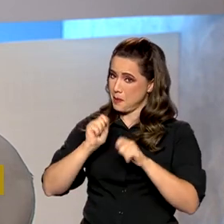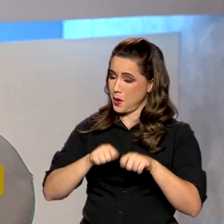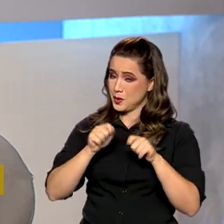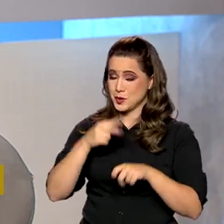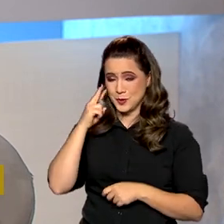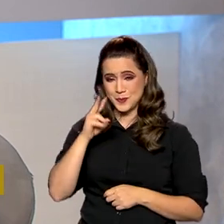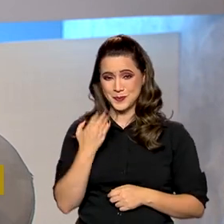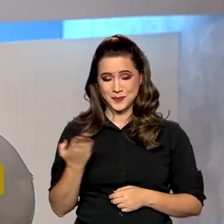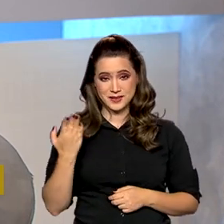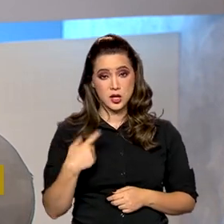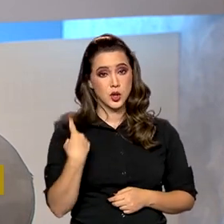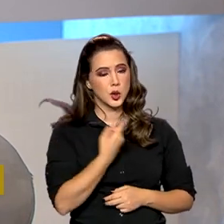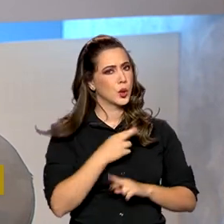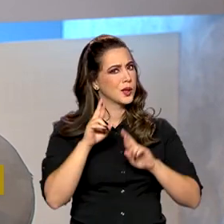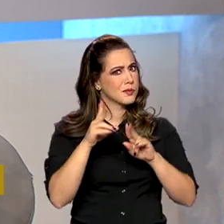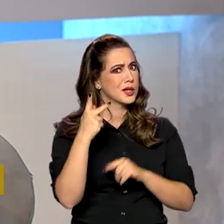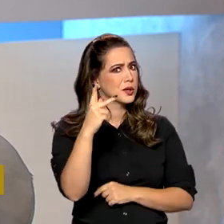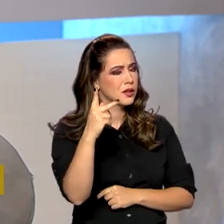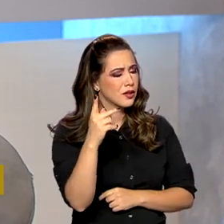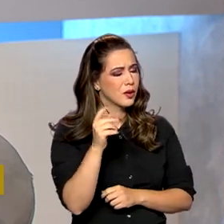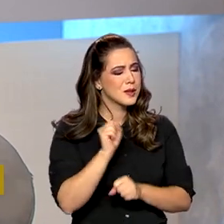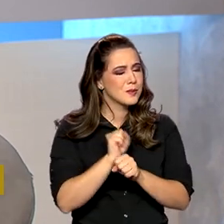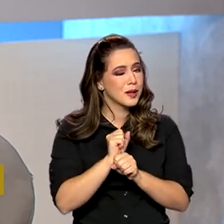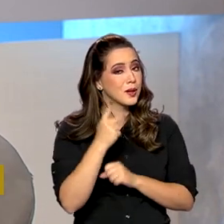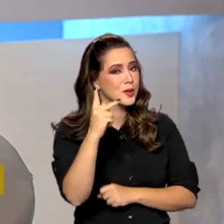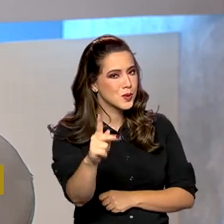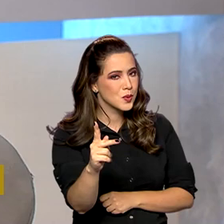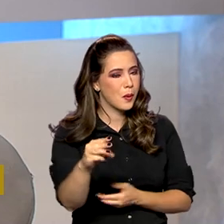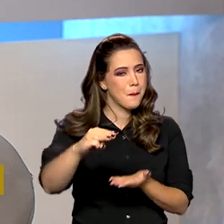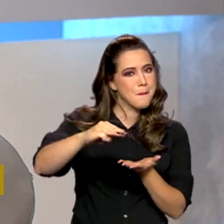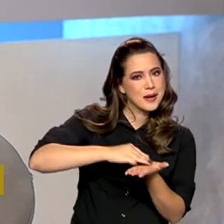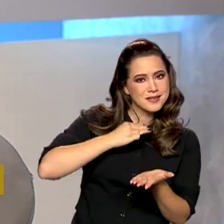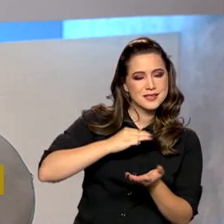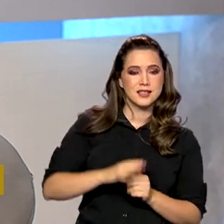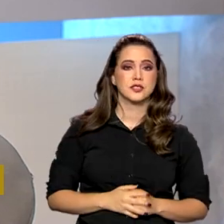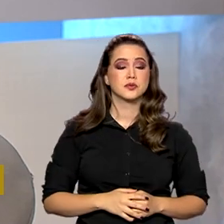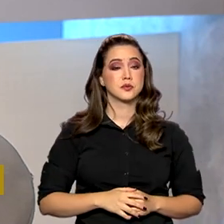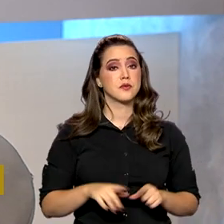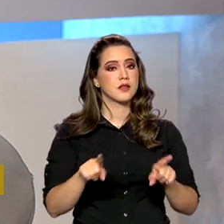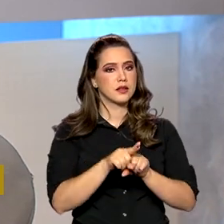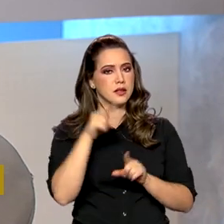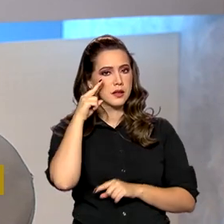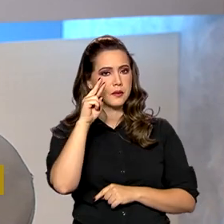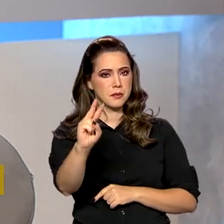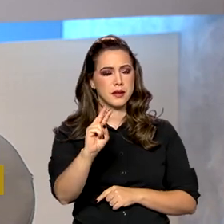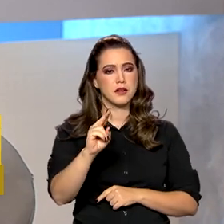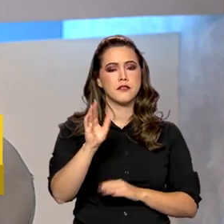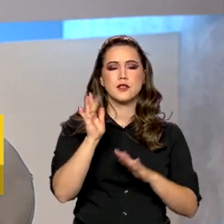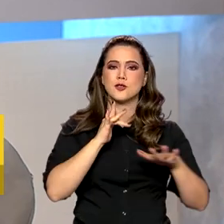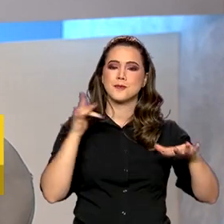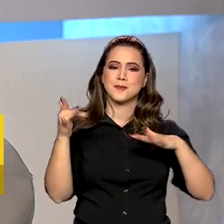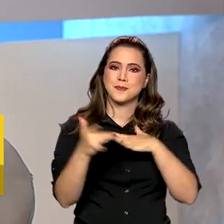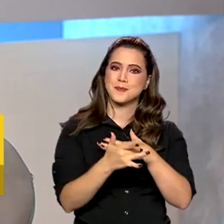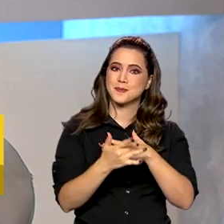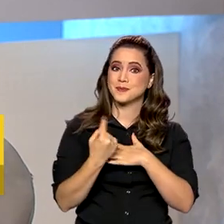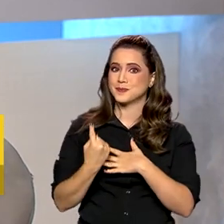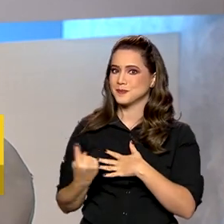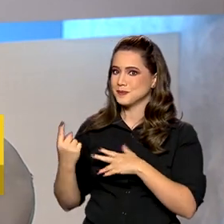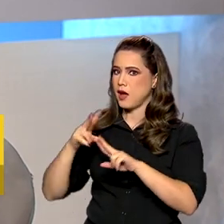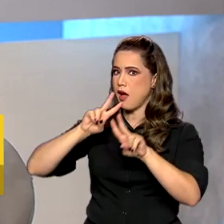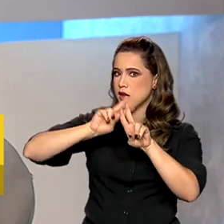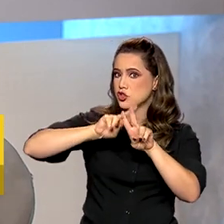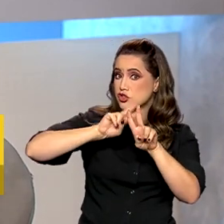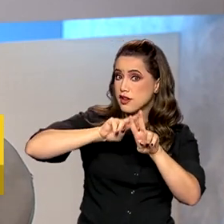61999528600. Nós estamos esperando a sua mensagem. Acompanhe também a nossa cobertura pelas redes sociais usando a